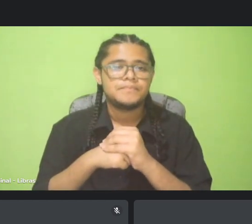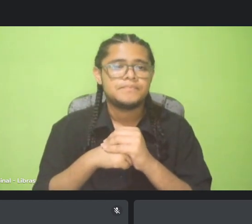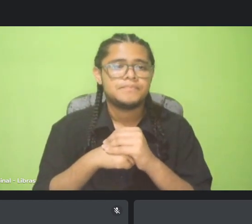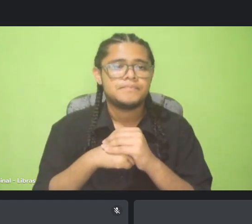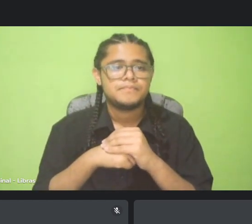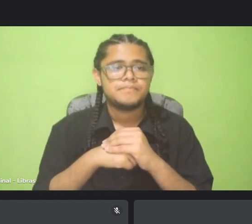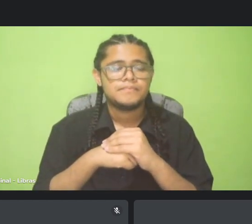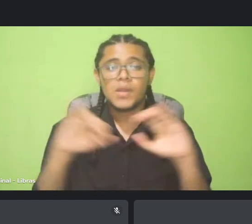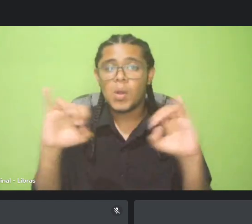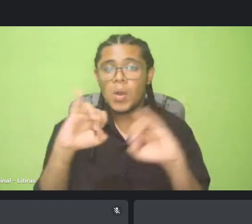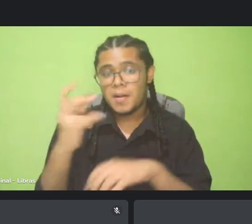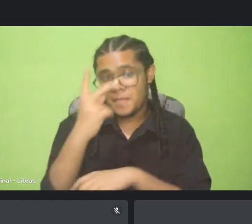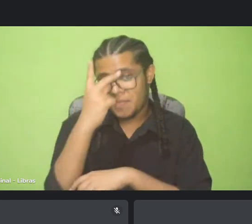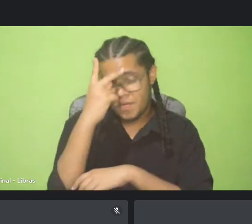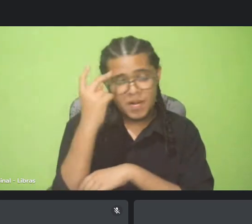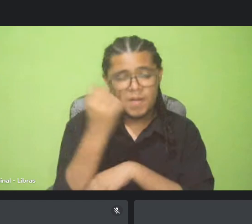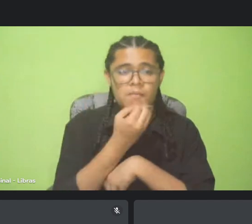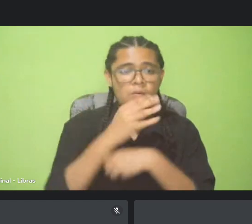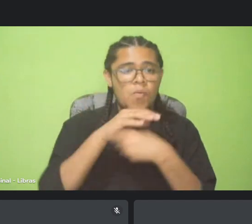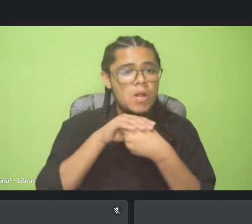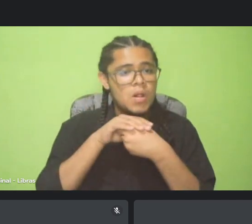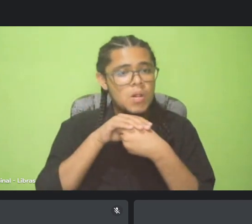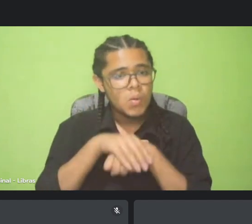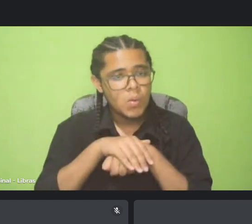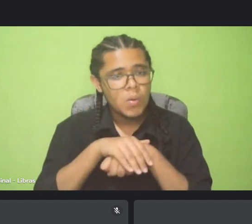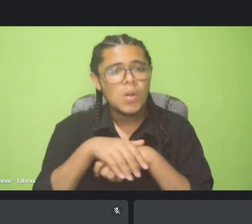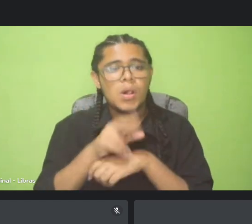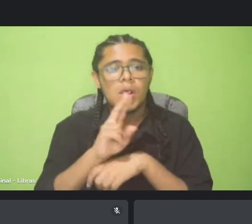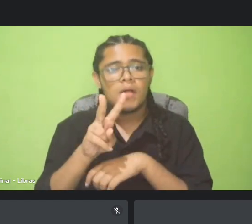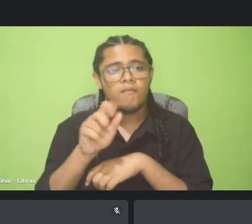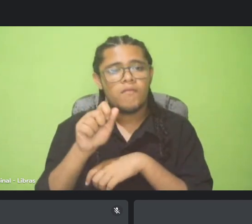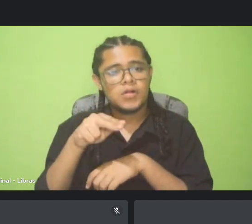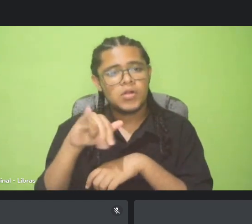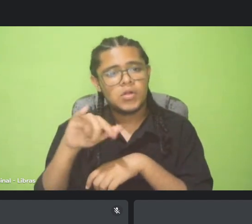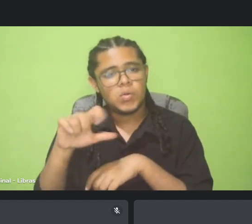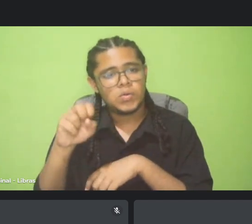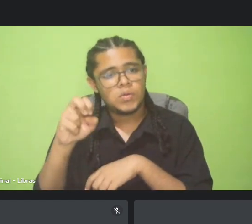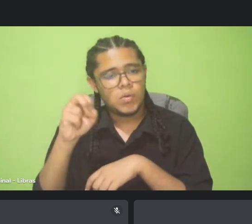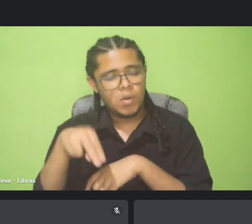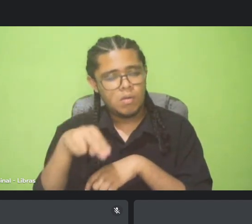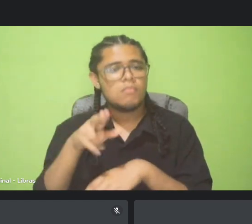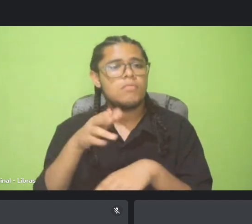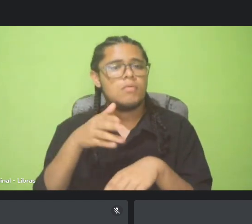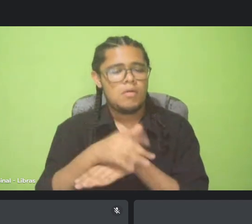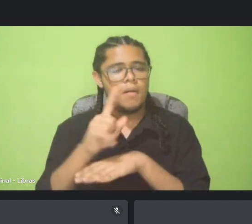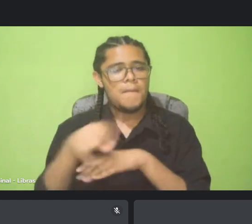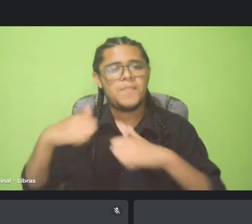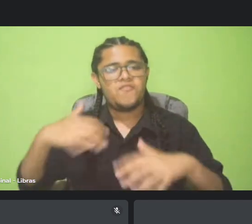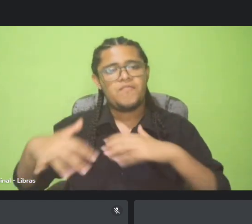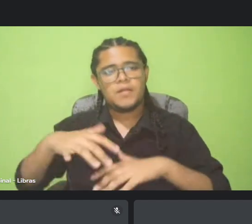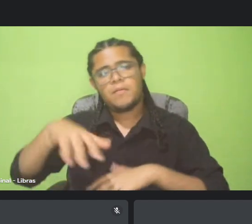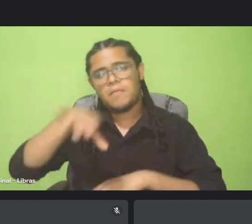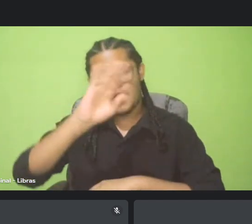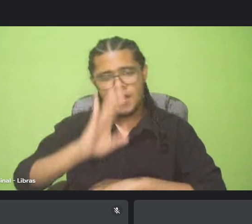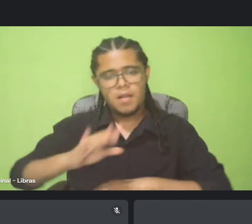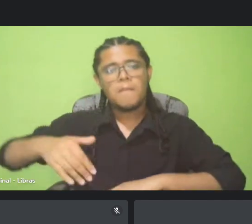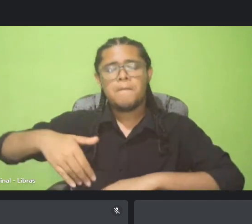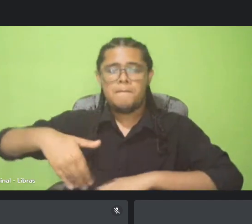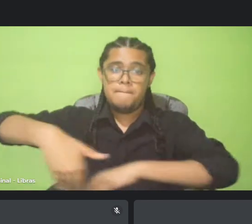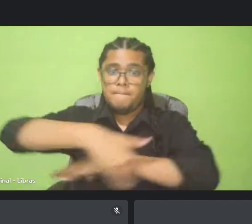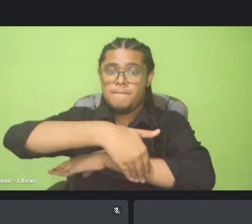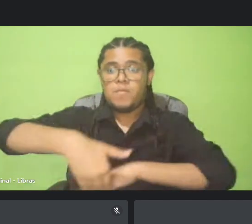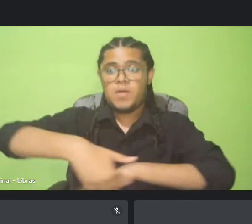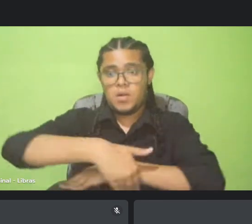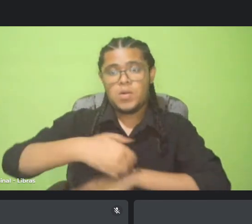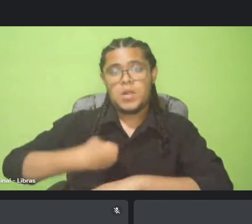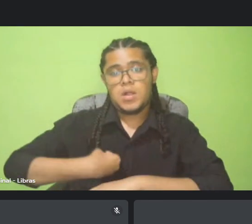Olá, pessoal, boa noite. A gente tem que um nome para falar. Eu sou o Vanilson Torres, sou do Movimento Nacional da População de Rua, a MPR. Sou um homem negro,